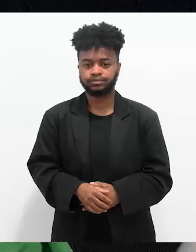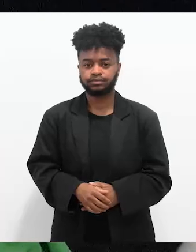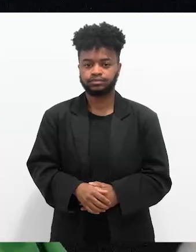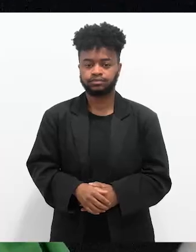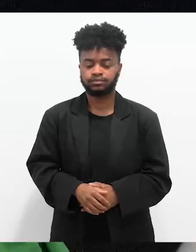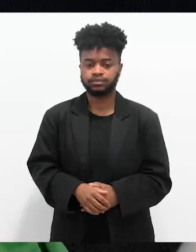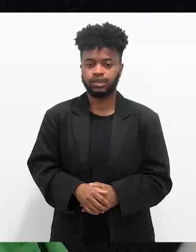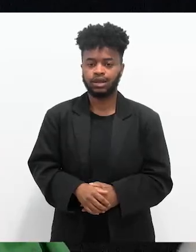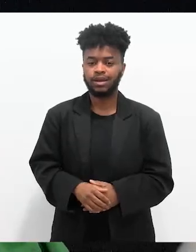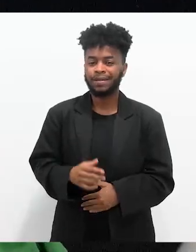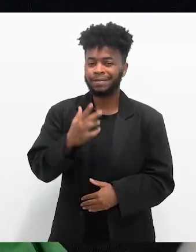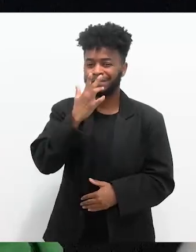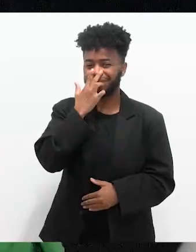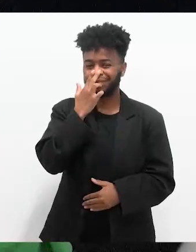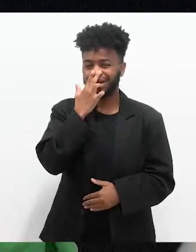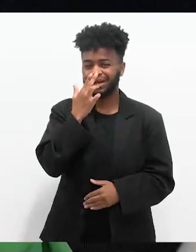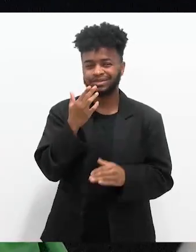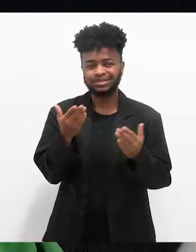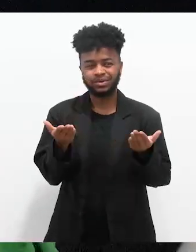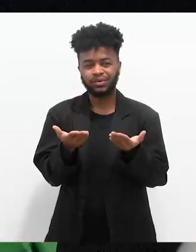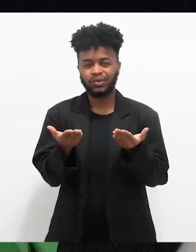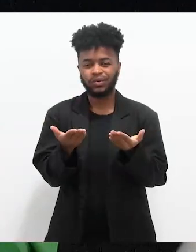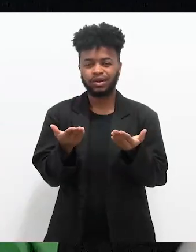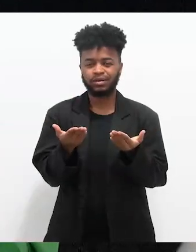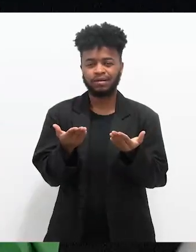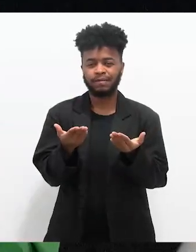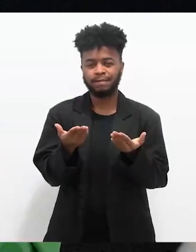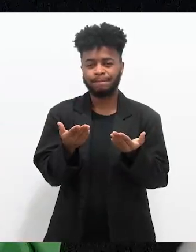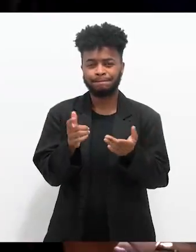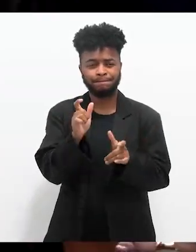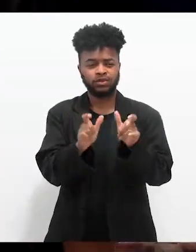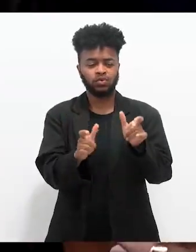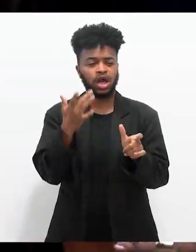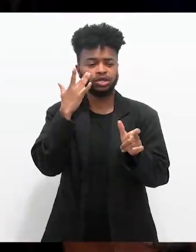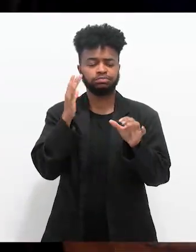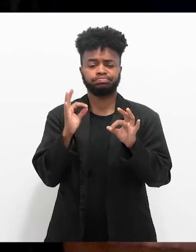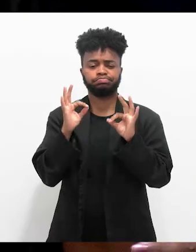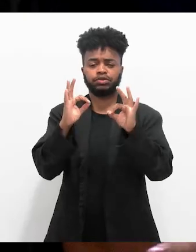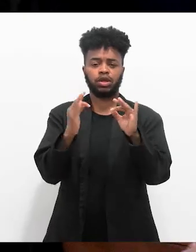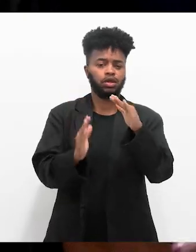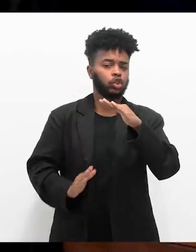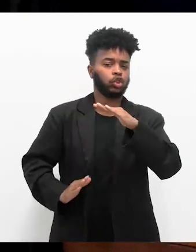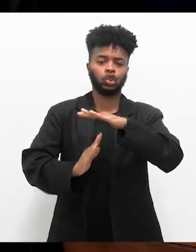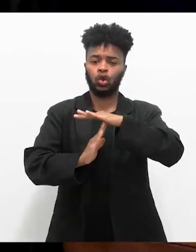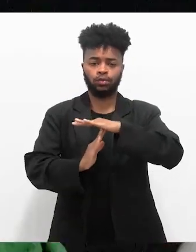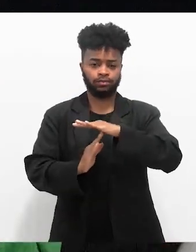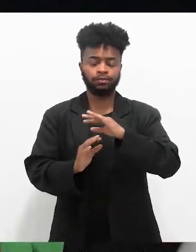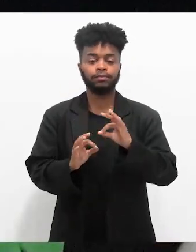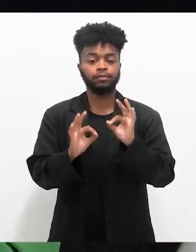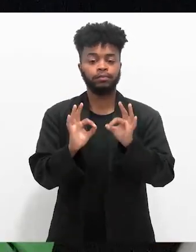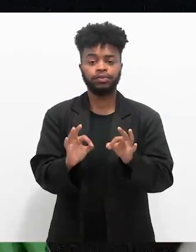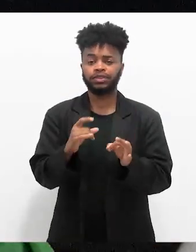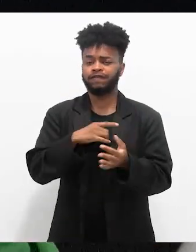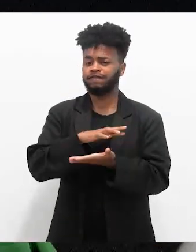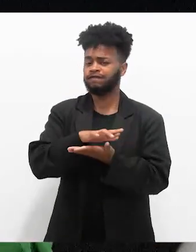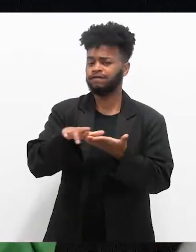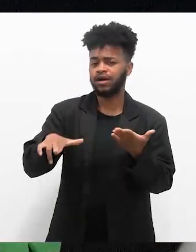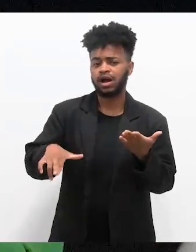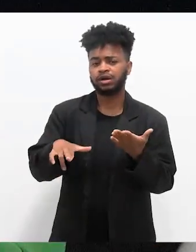se tornou, assim, a cereja do bolo para muita gente. Sim. Né? Vários